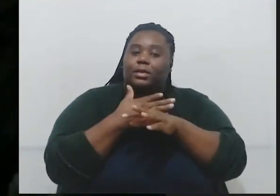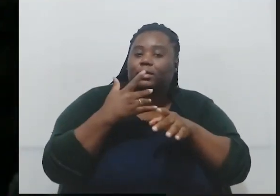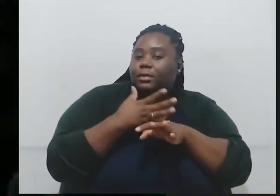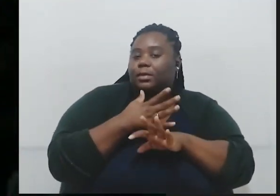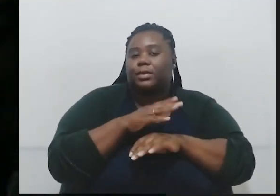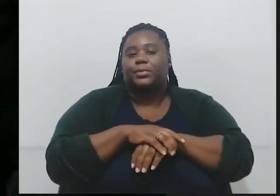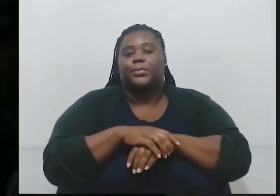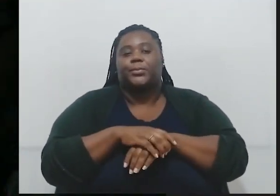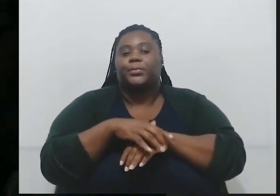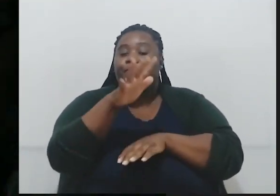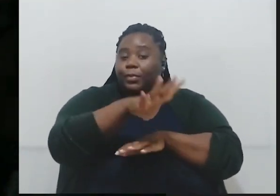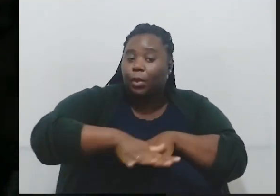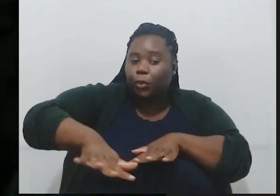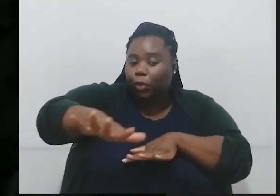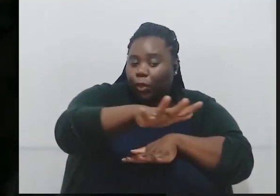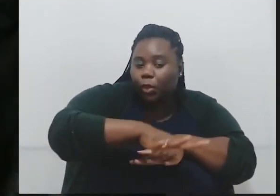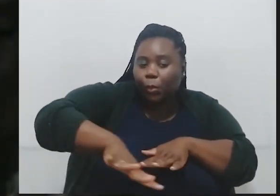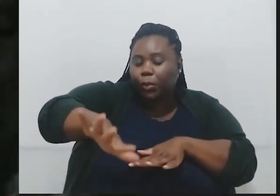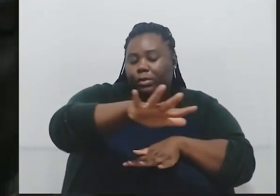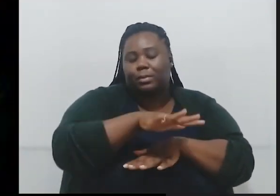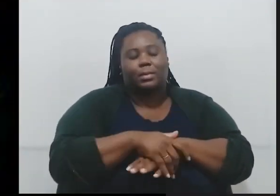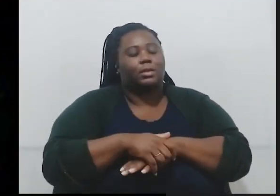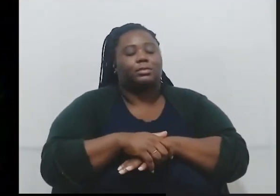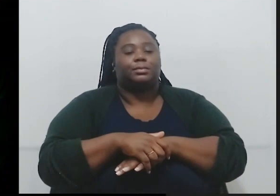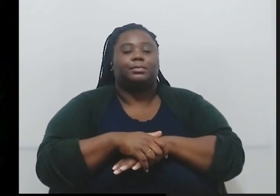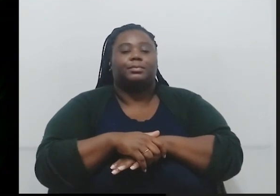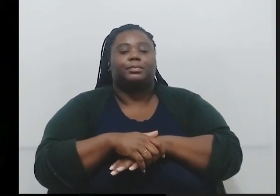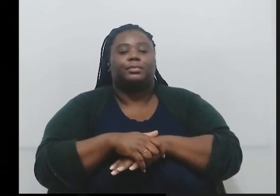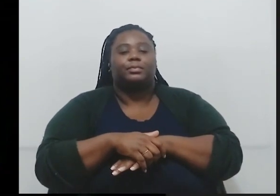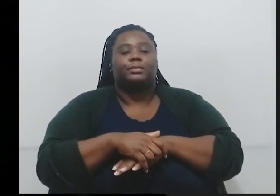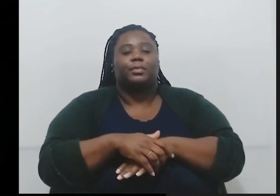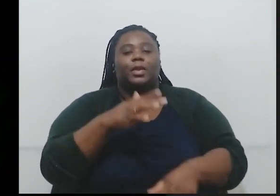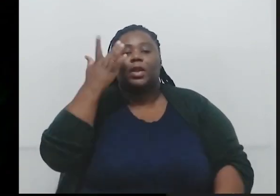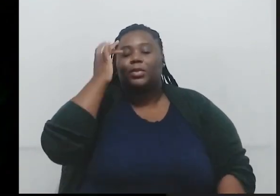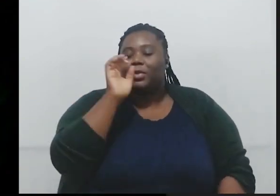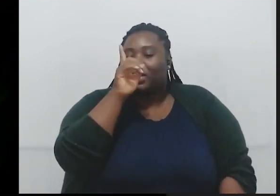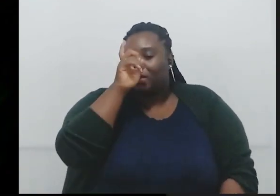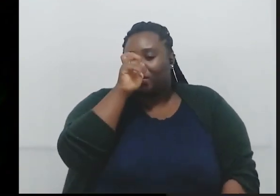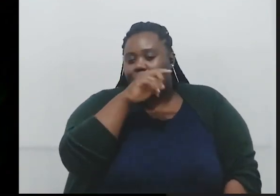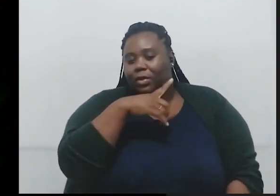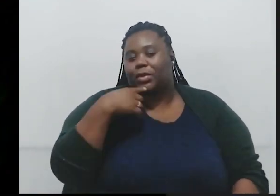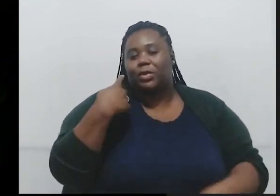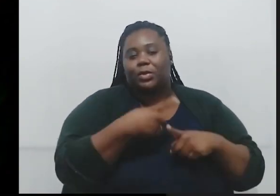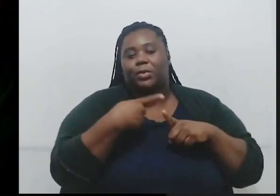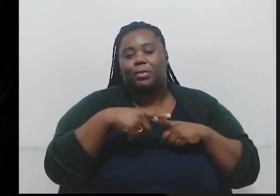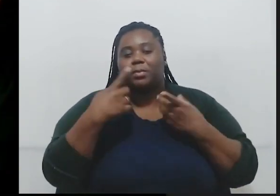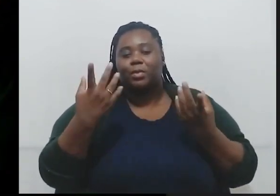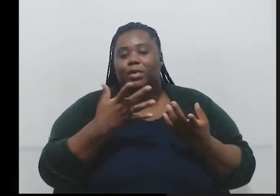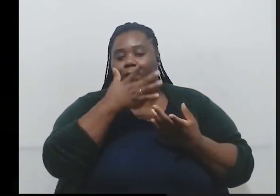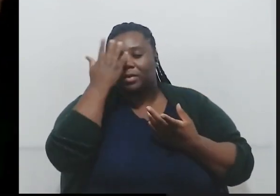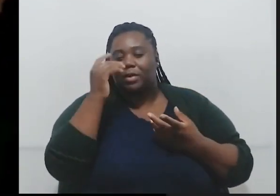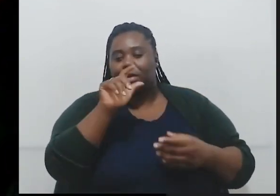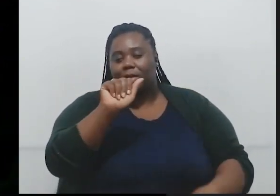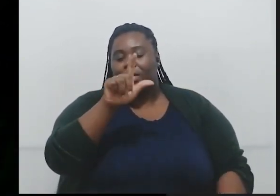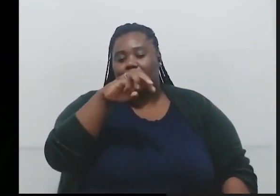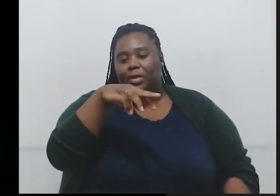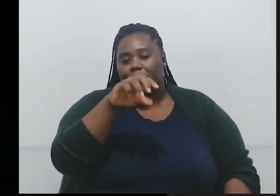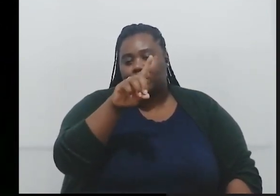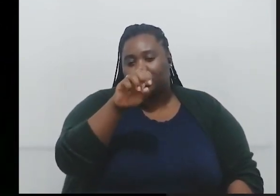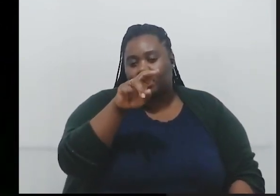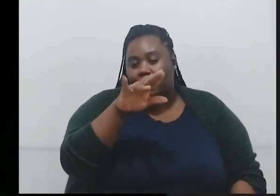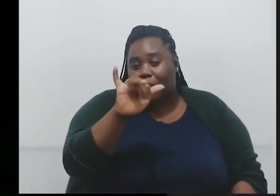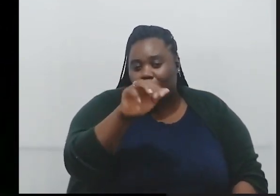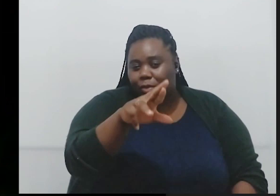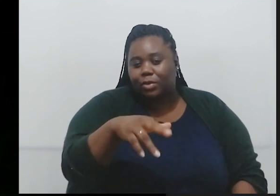questão mesmo da espacialidade. Assim. Não sei, é difícil, porque de fato é muita gente, é Almodóvar, cara, eu acho que eu